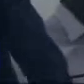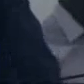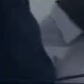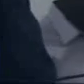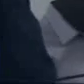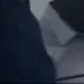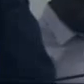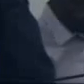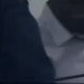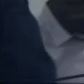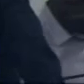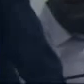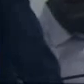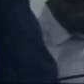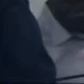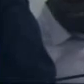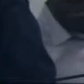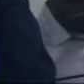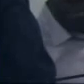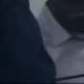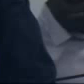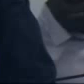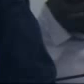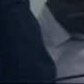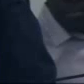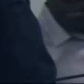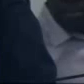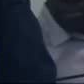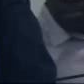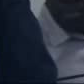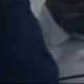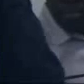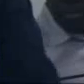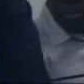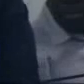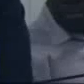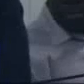estar numa região, uma via rural,